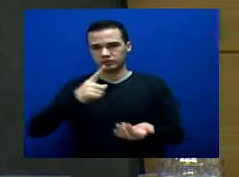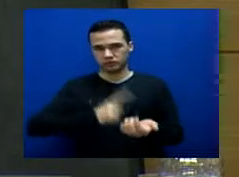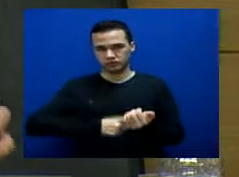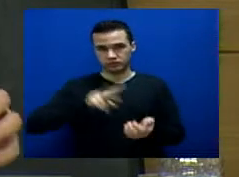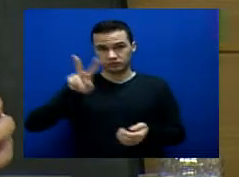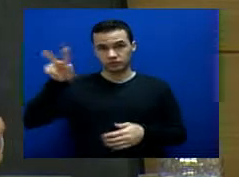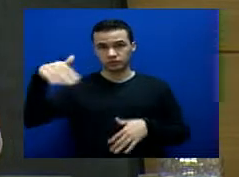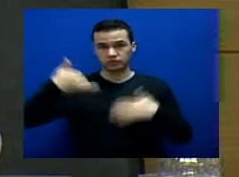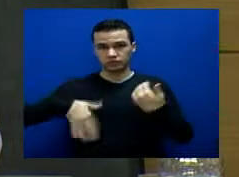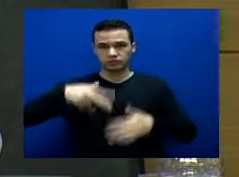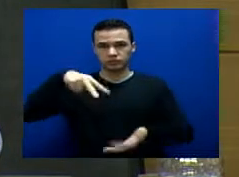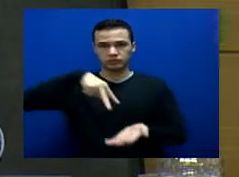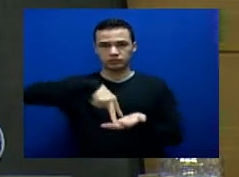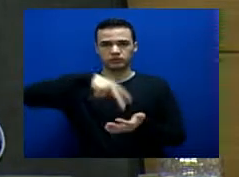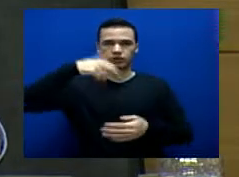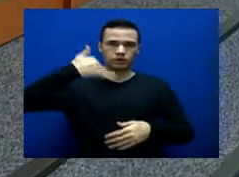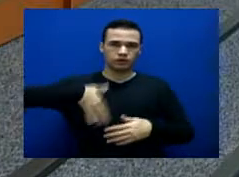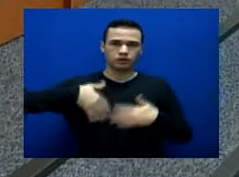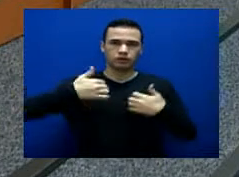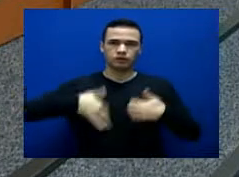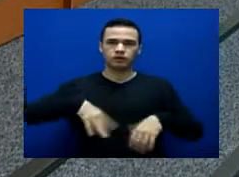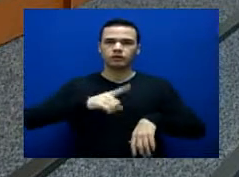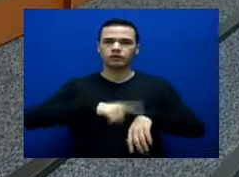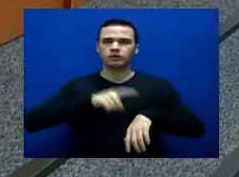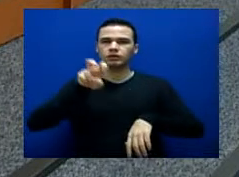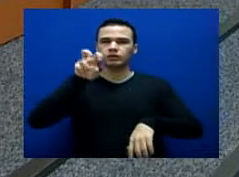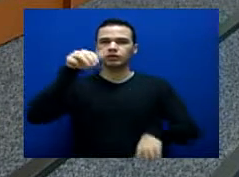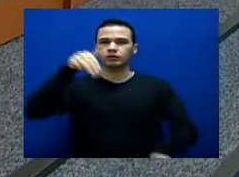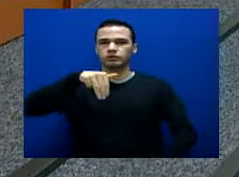Excelência vai usar a palavra? Tem 5 minutos.